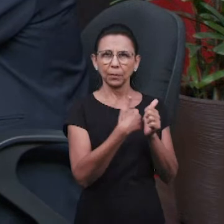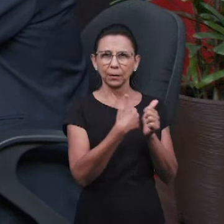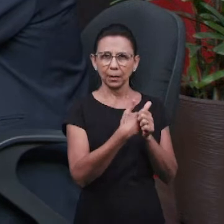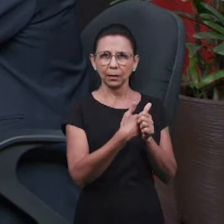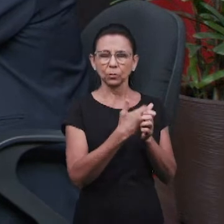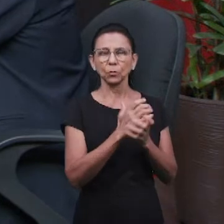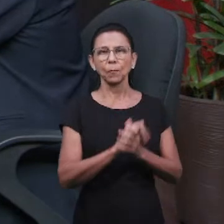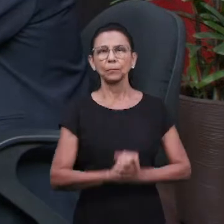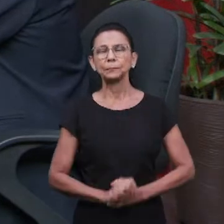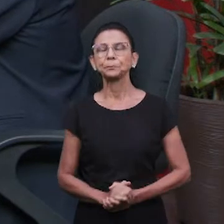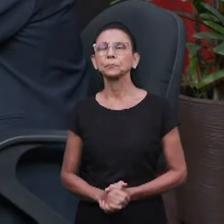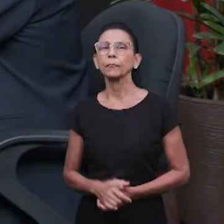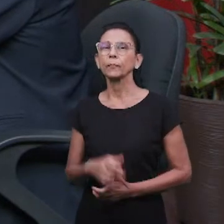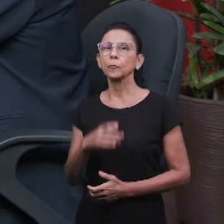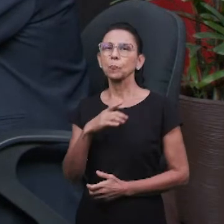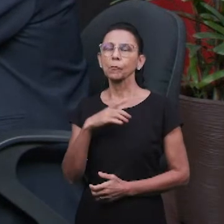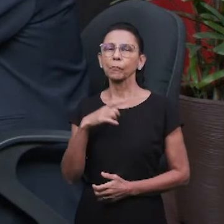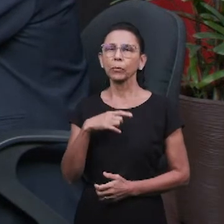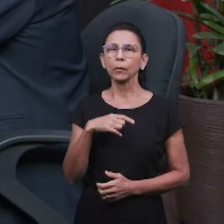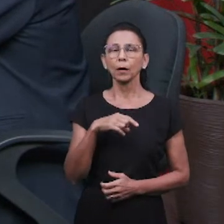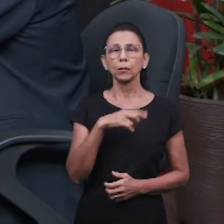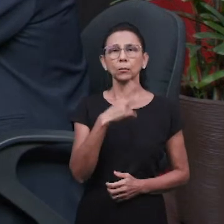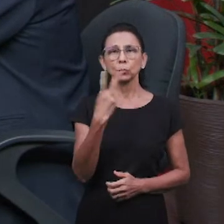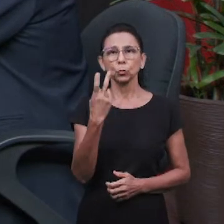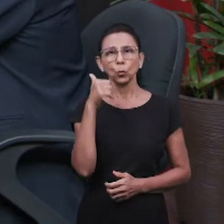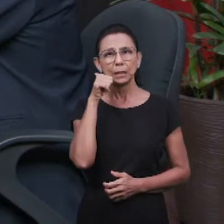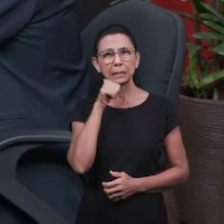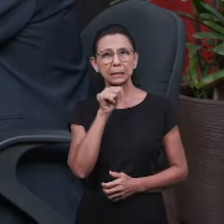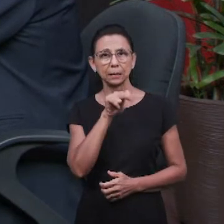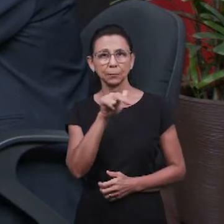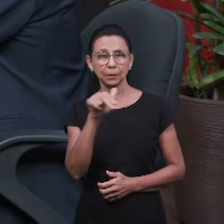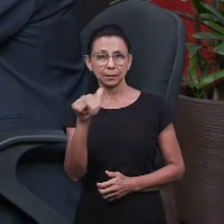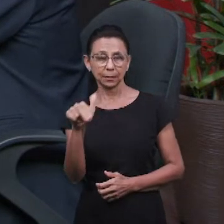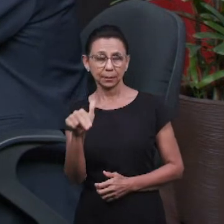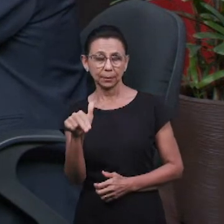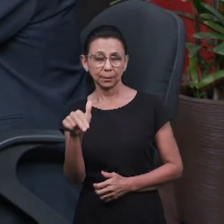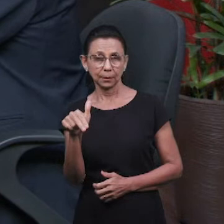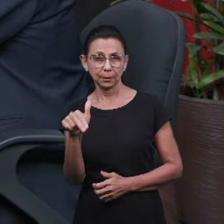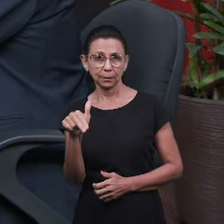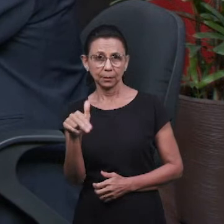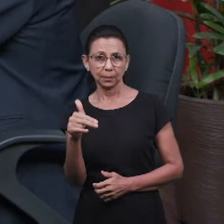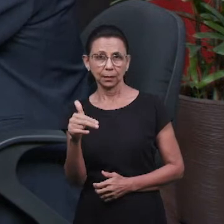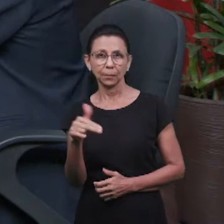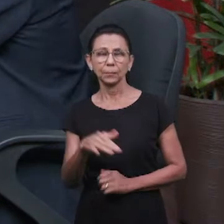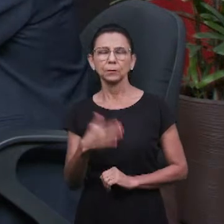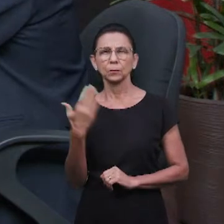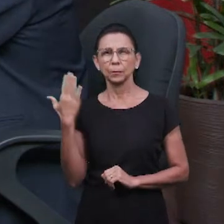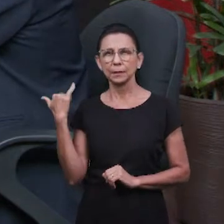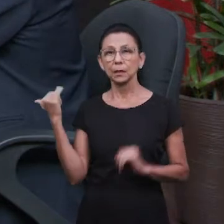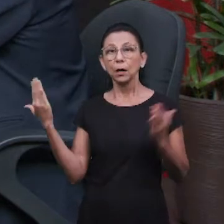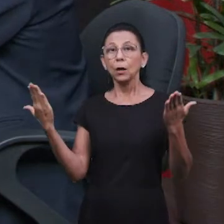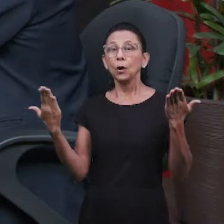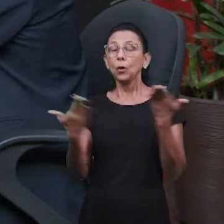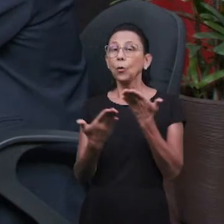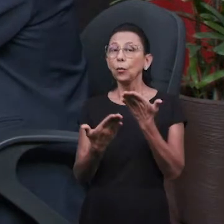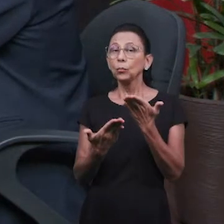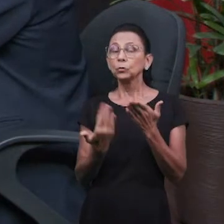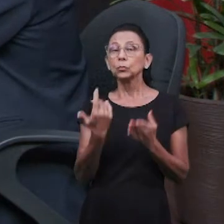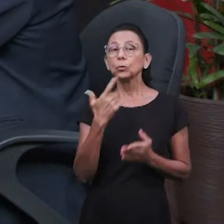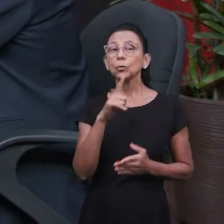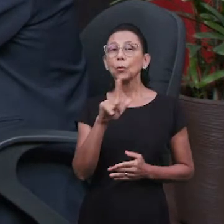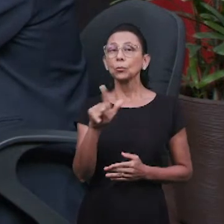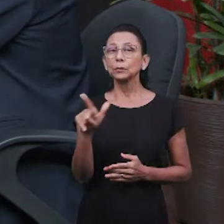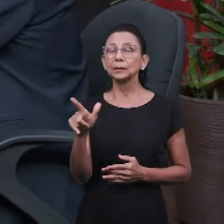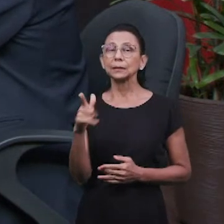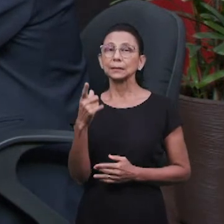visto sempre a participação das meninas de Organização e Método. Hoje as meninas são outras, né? Um grupo novo aqui, duas irmãs que estão